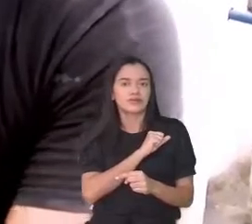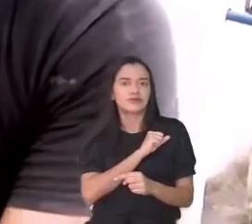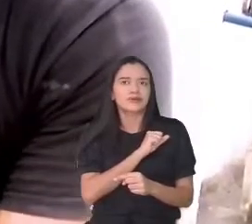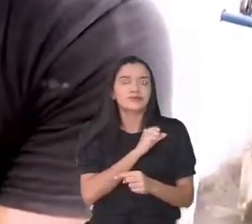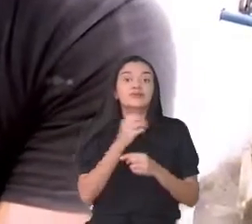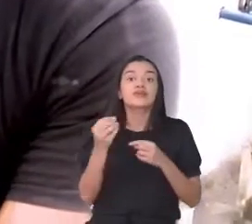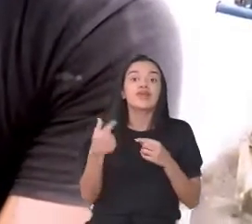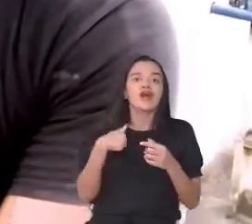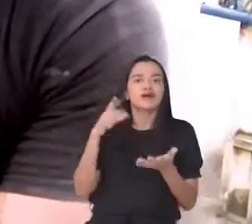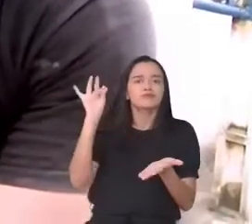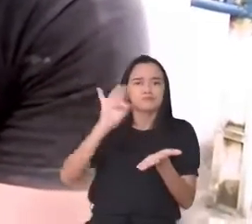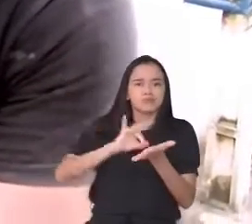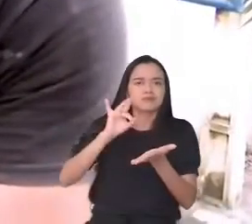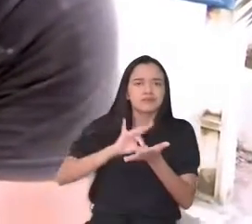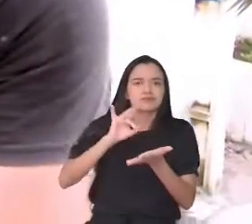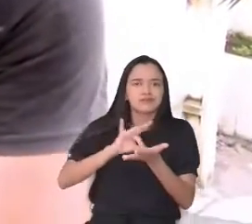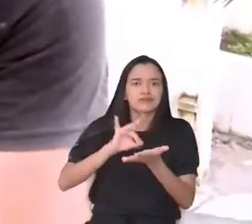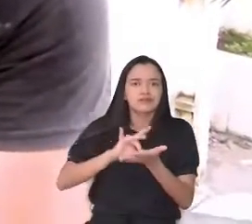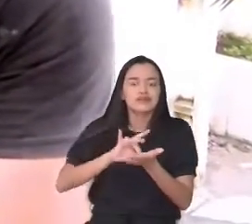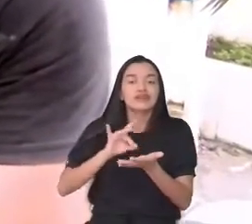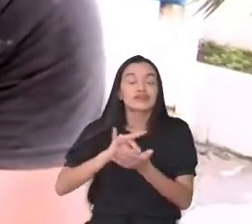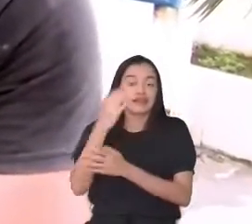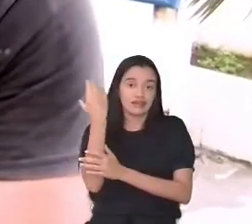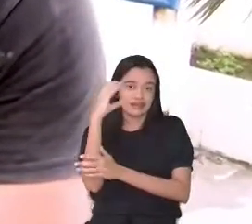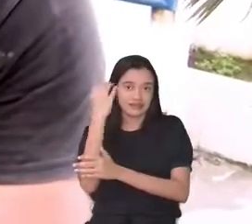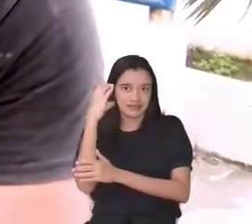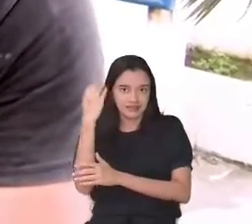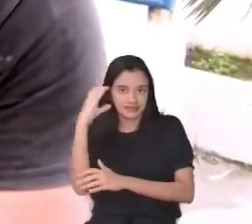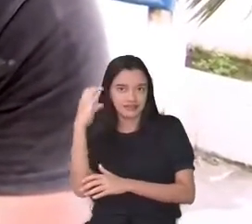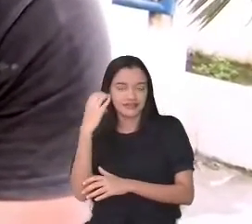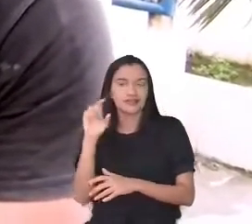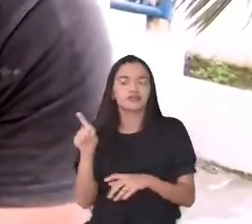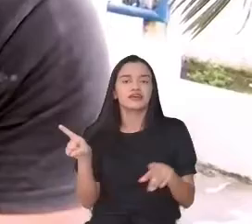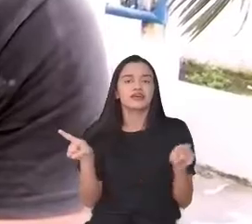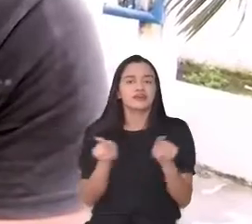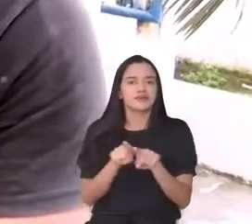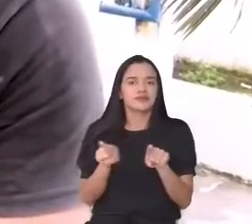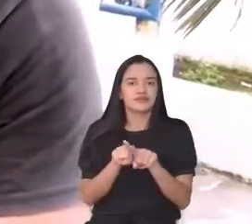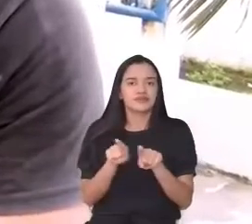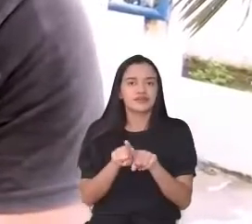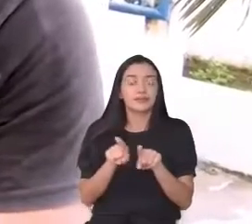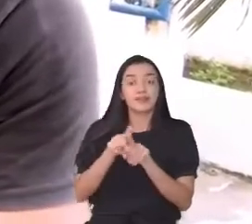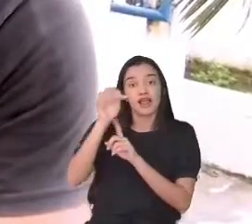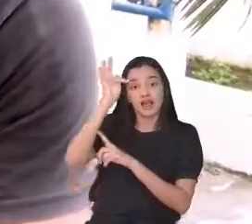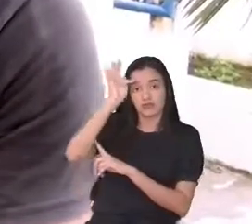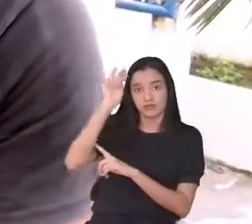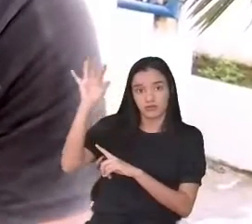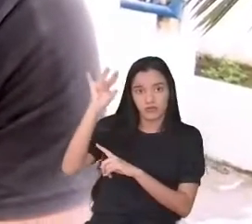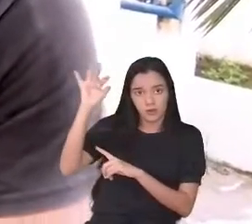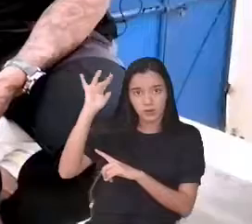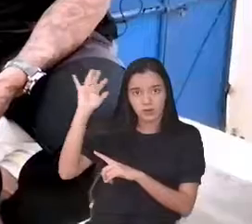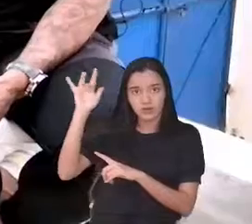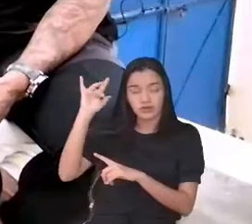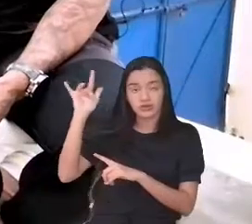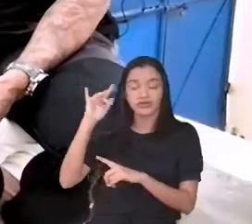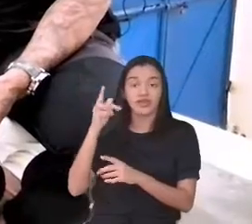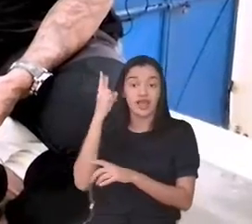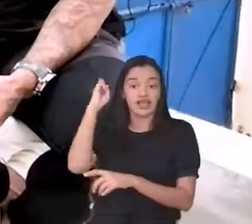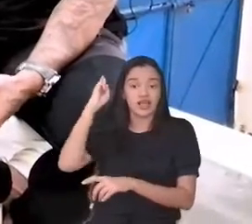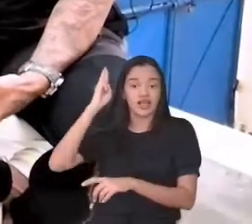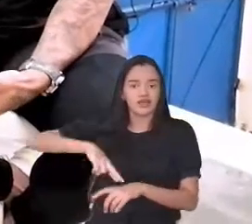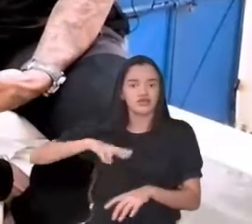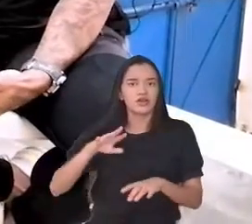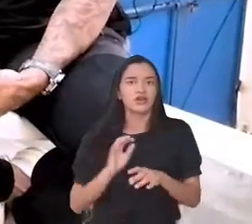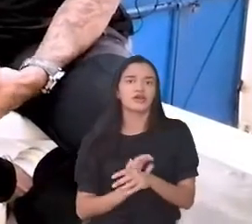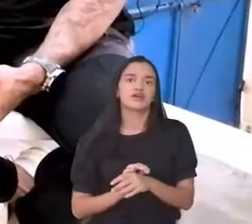a maior realidade através da ciência, através da filosofia e através da religião. Uma